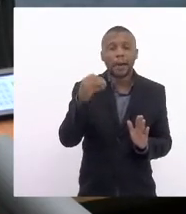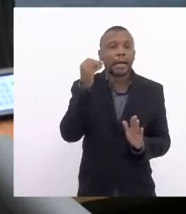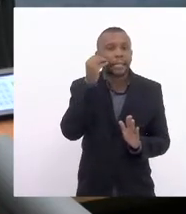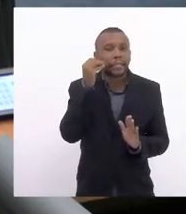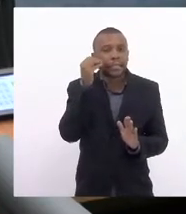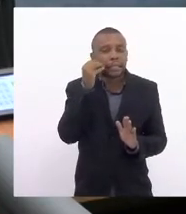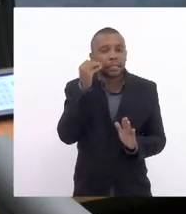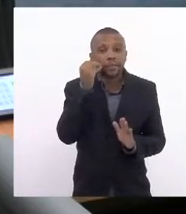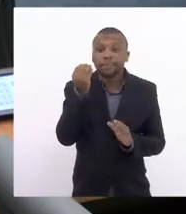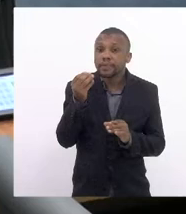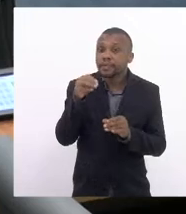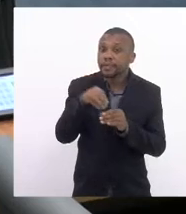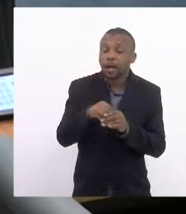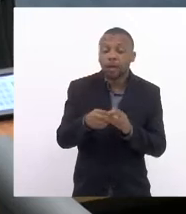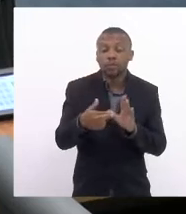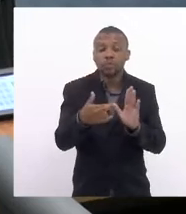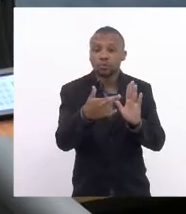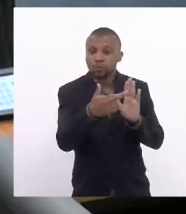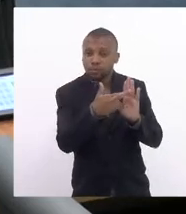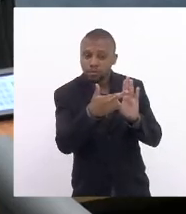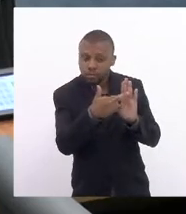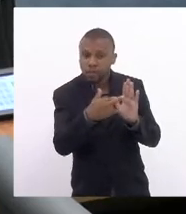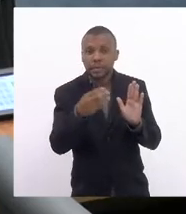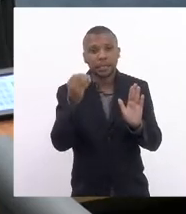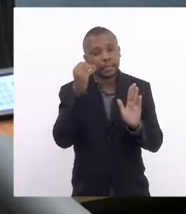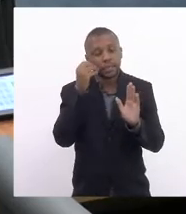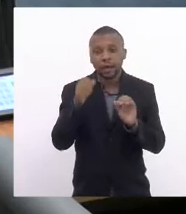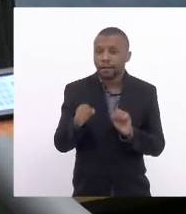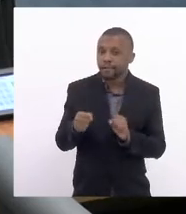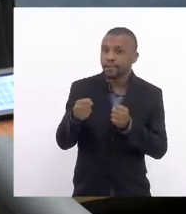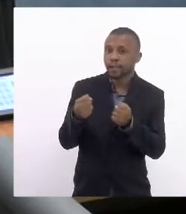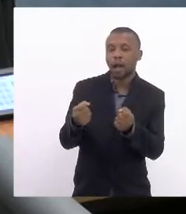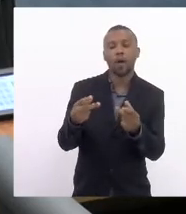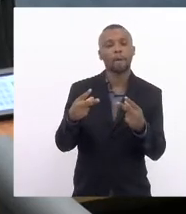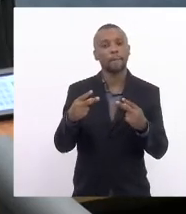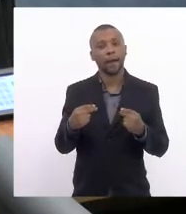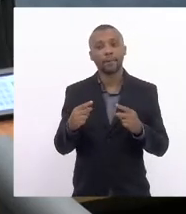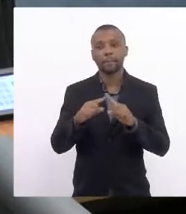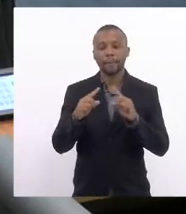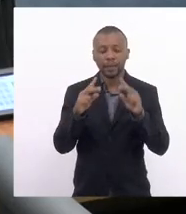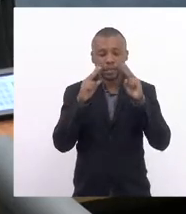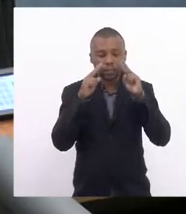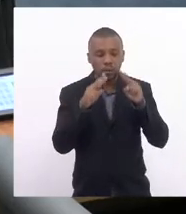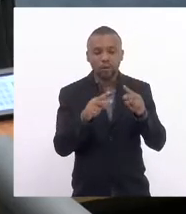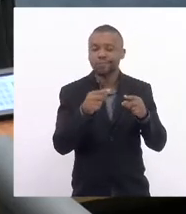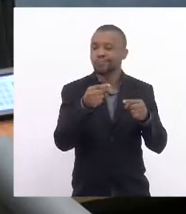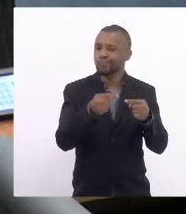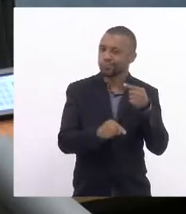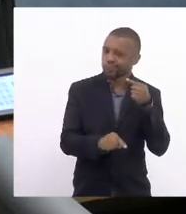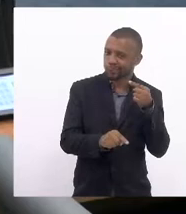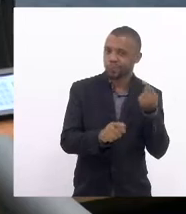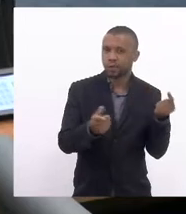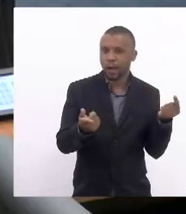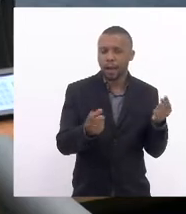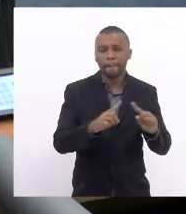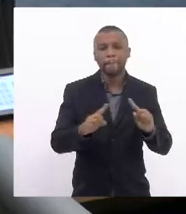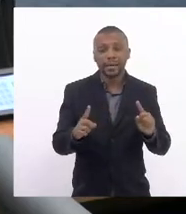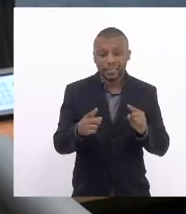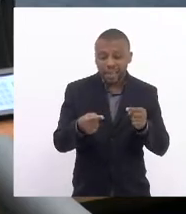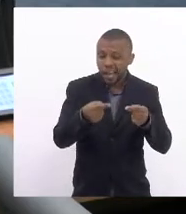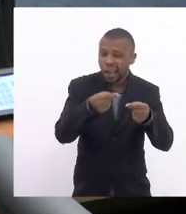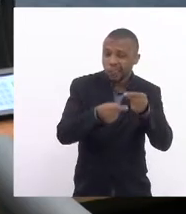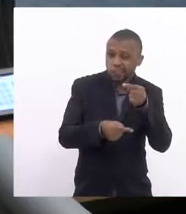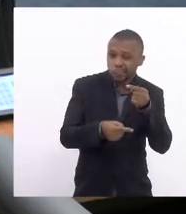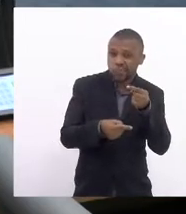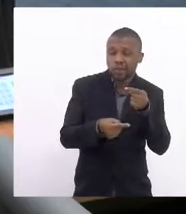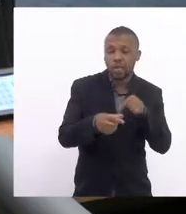uma tentativa dentro do regimento de enfrentar o mérito, mas reconhecer como inconstitucional quando não tem nada de inconstitucional. A gente está